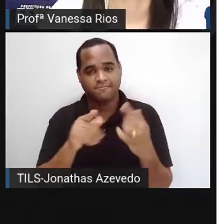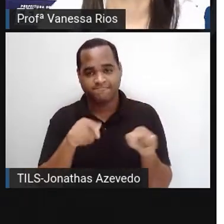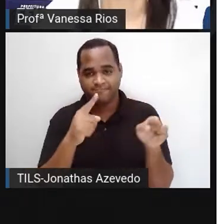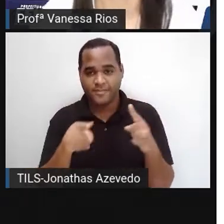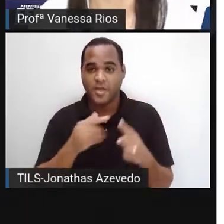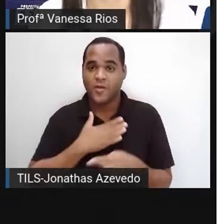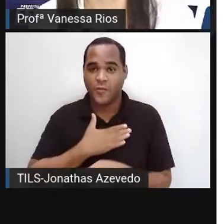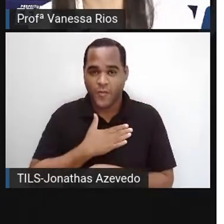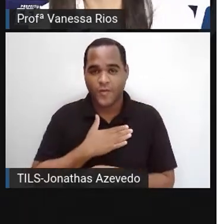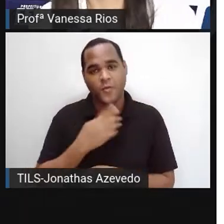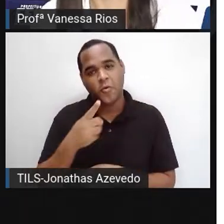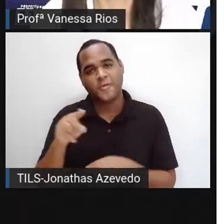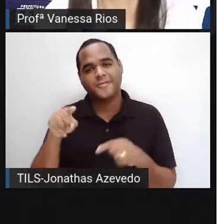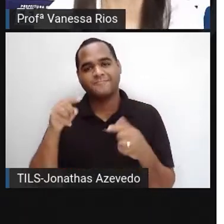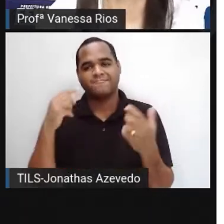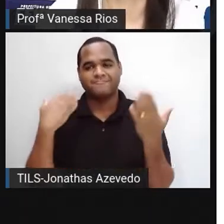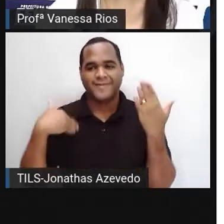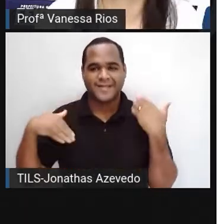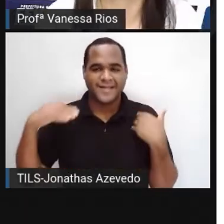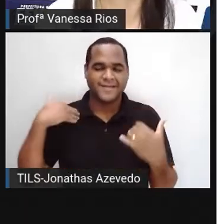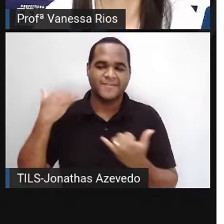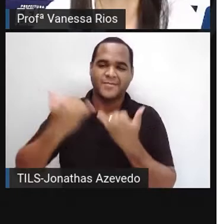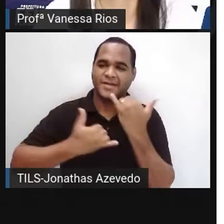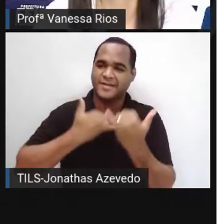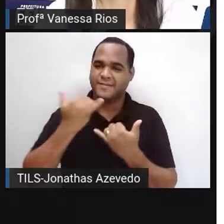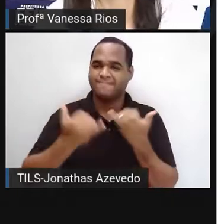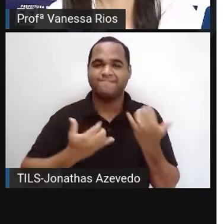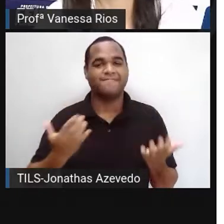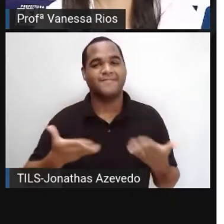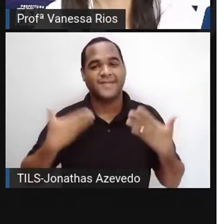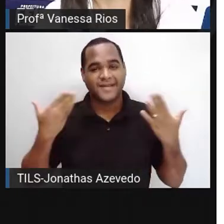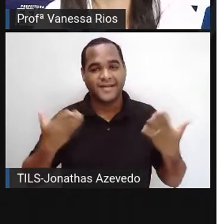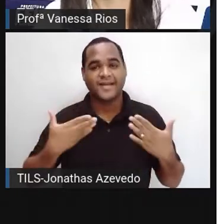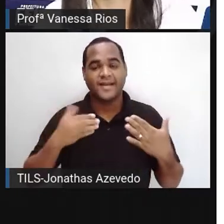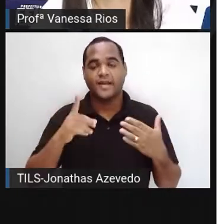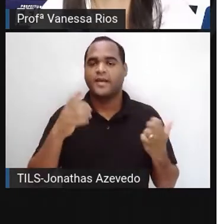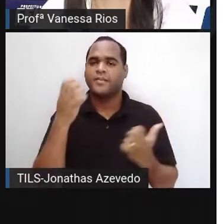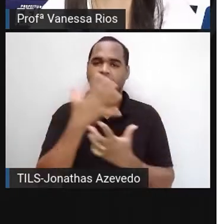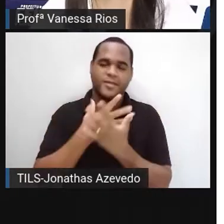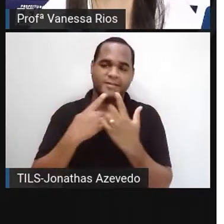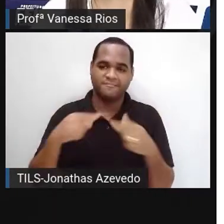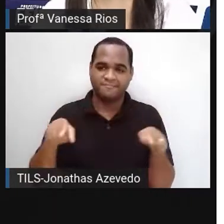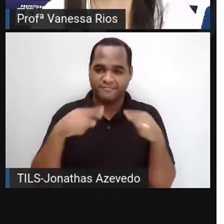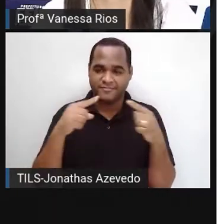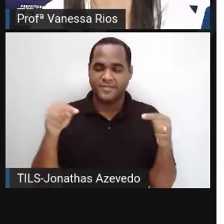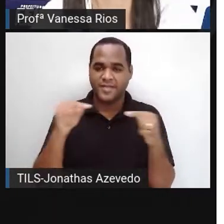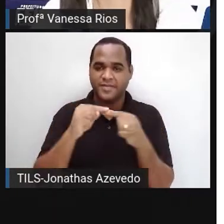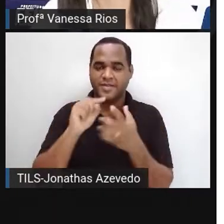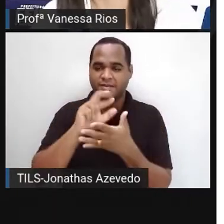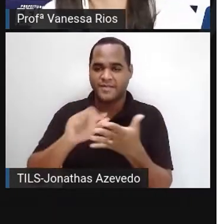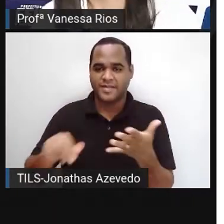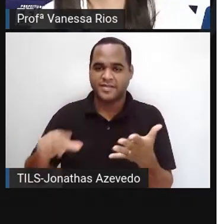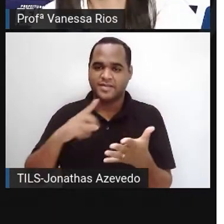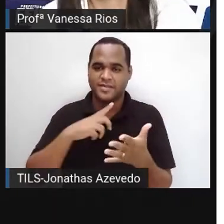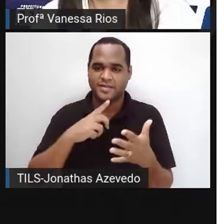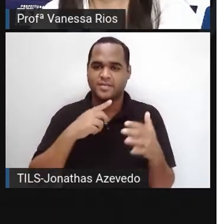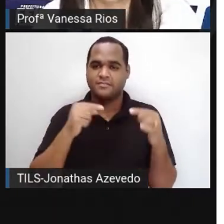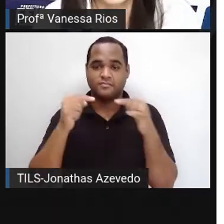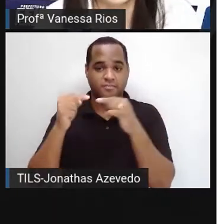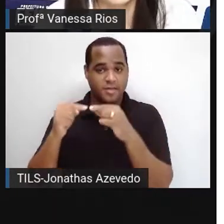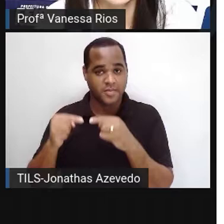de agitação, de diversão, de alegria, porque a música pode estar presente em diversas situações e também em